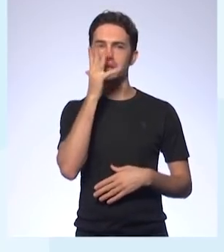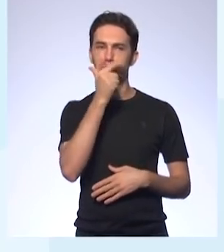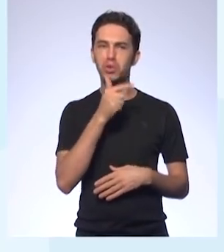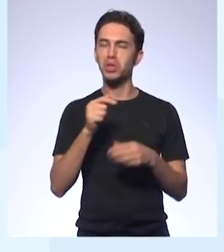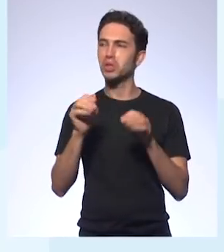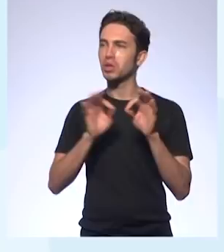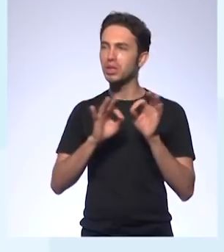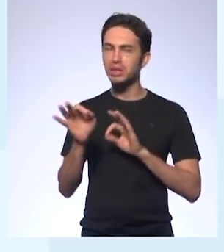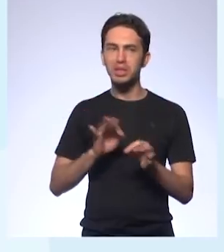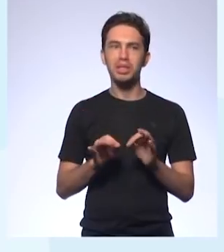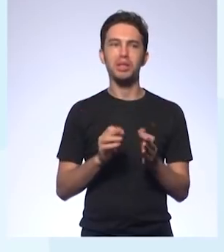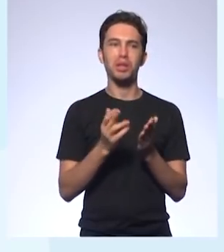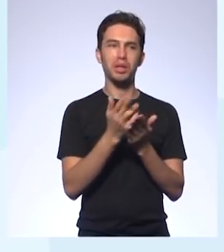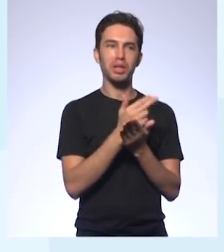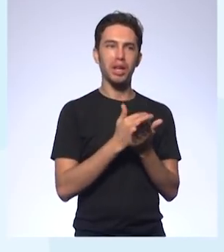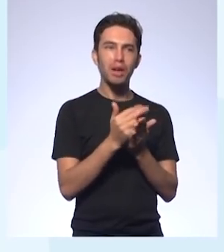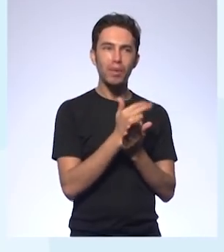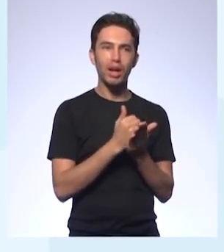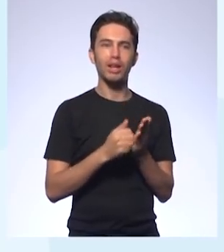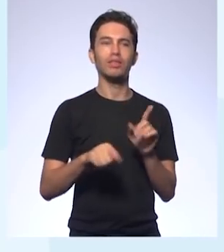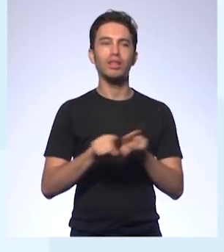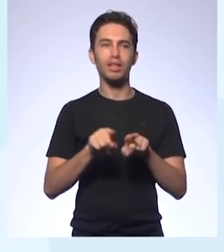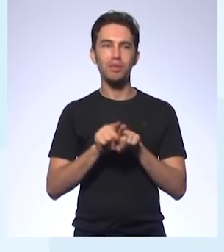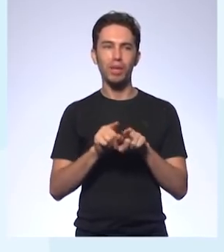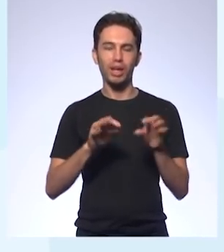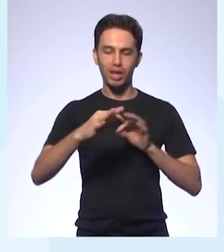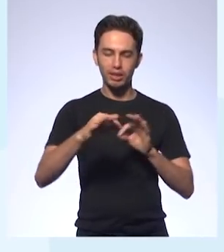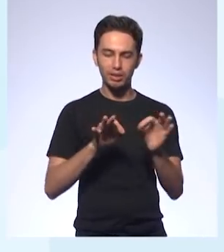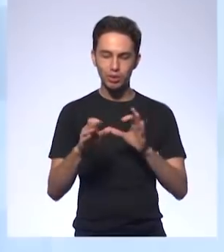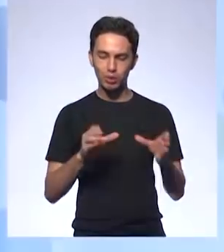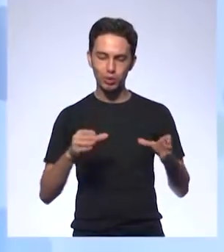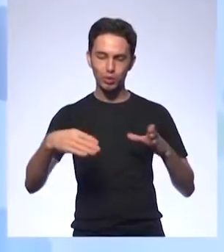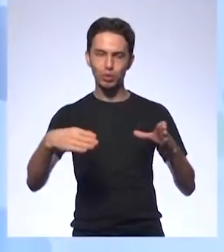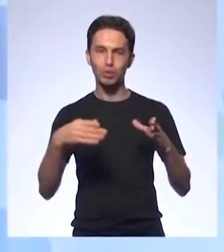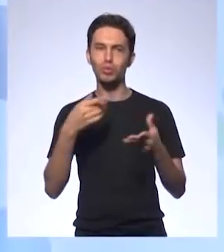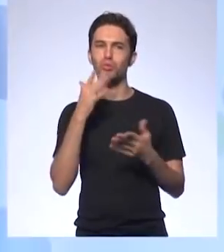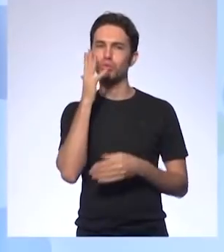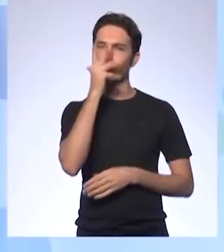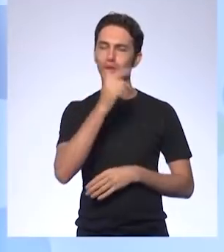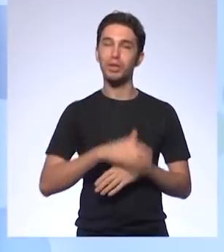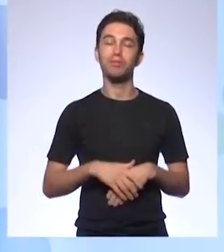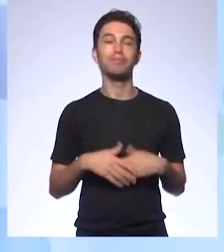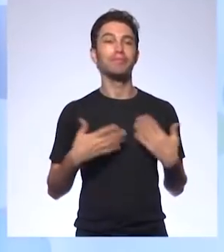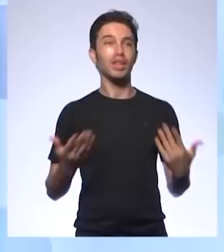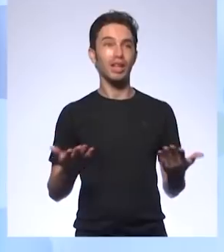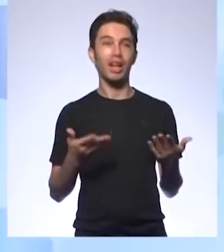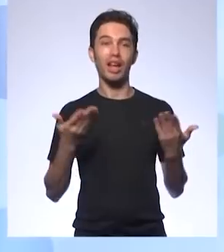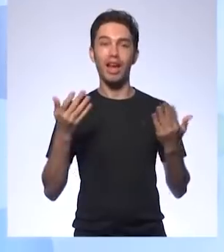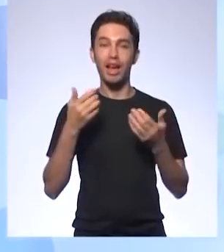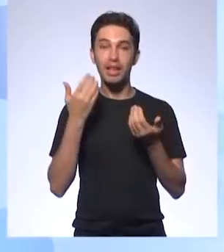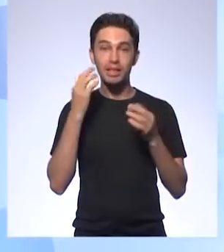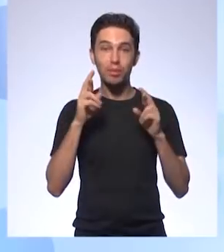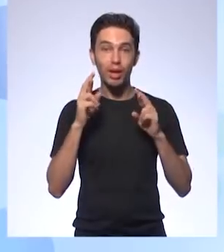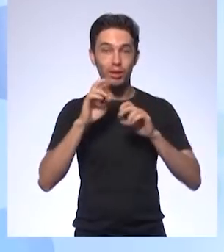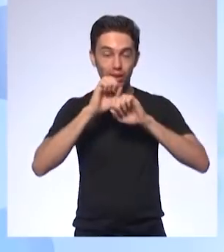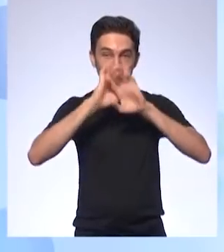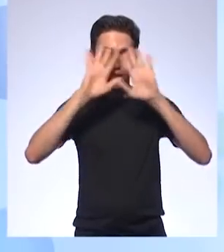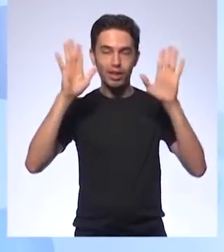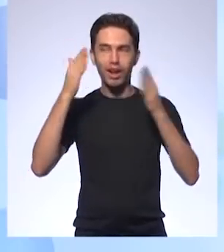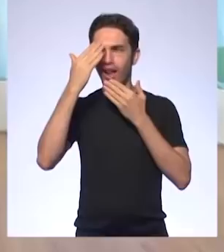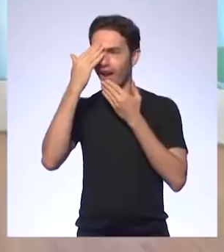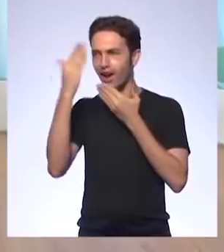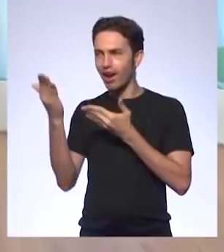gracinha esse mini mundo. Pessoal, espero que tenha ficado claro. Quero agradecer demais a presença aqui